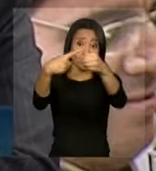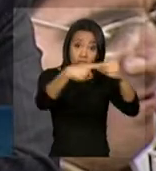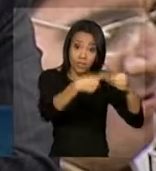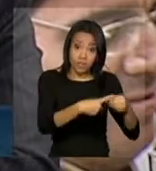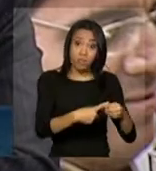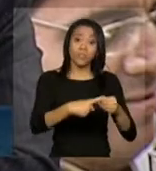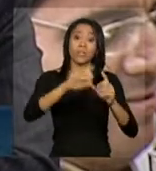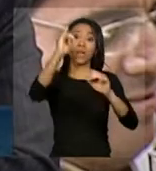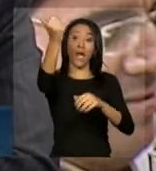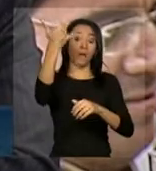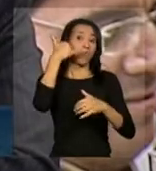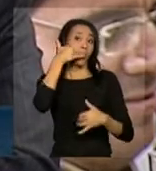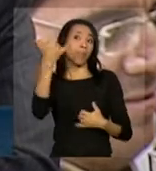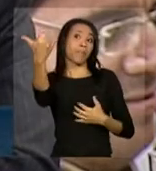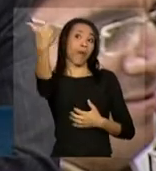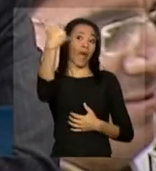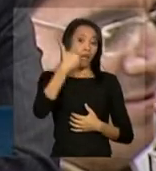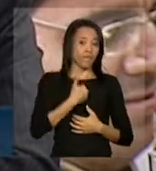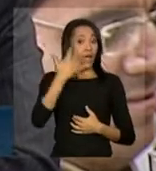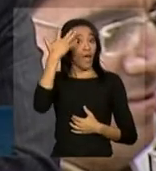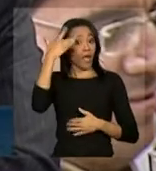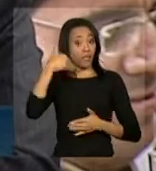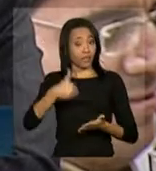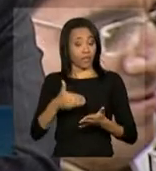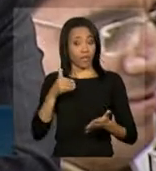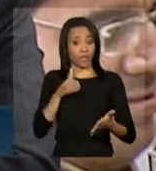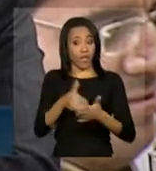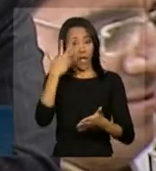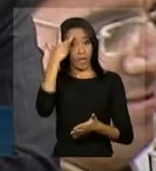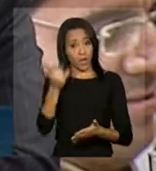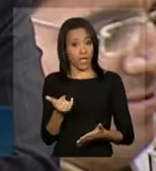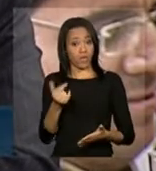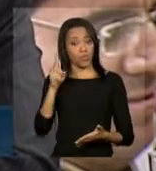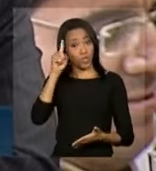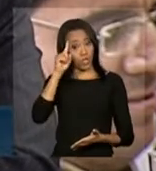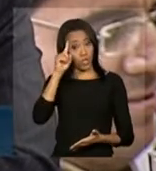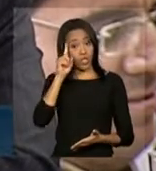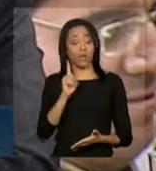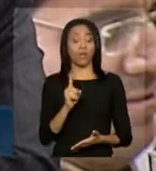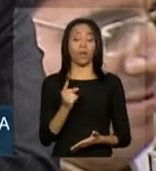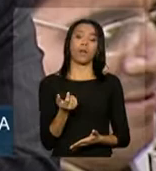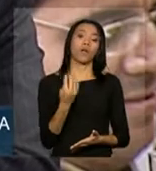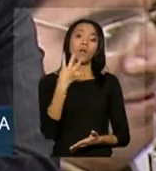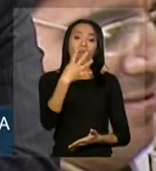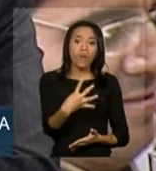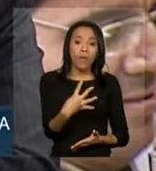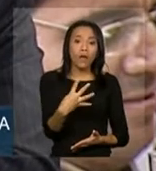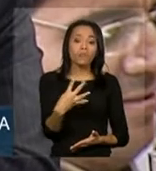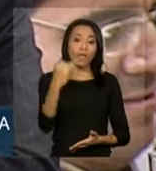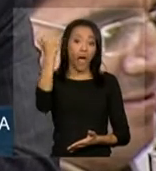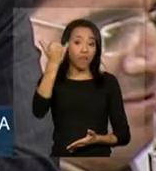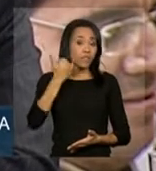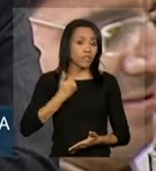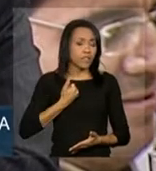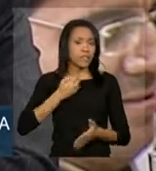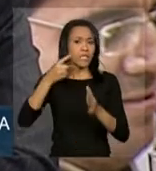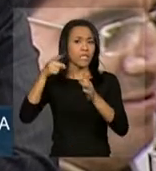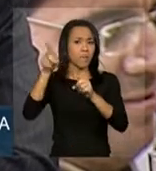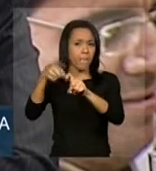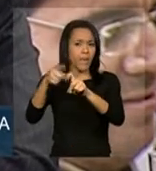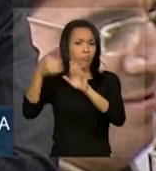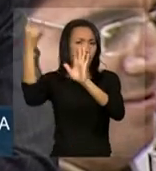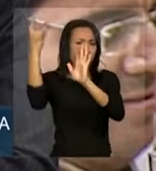Nacional até amanhã dia 4 até o final do dia 4 da confirmação da desistência do